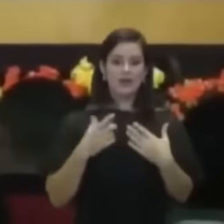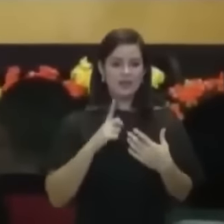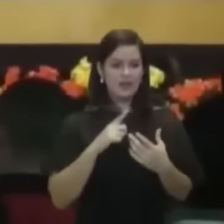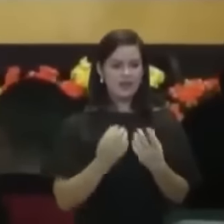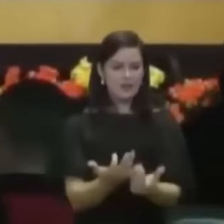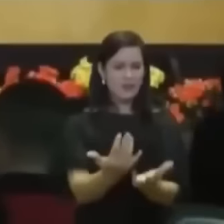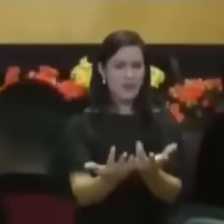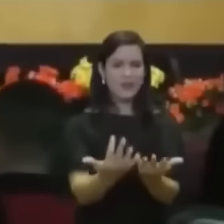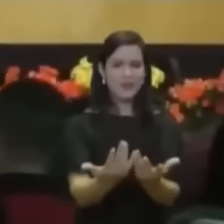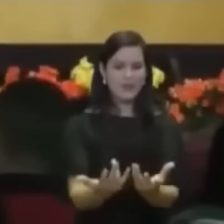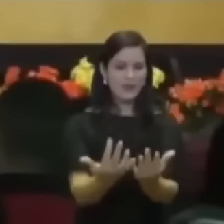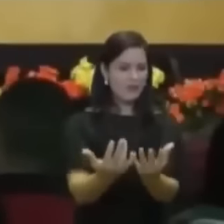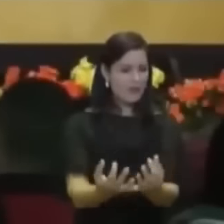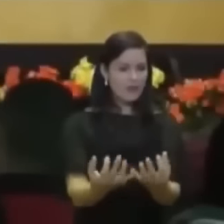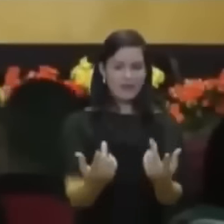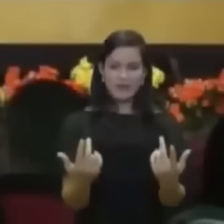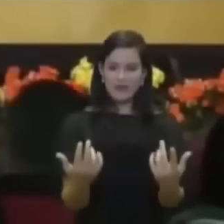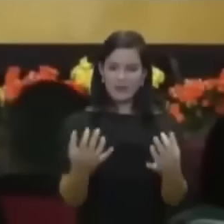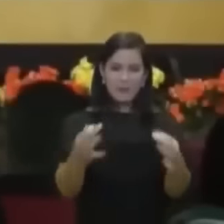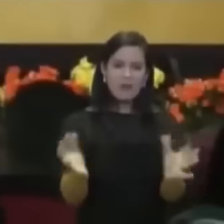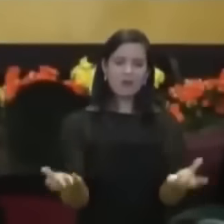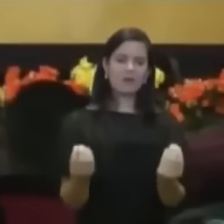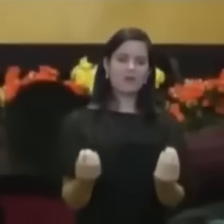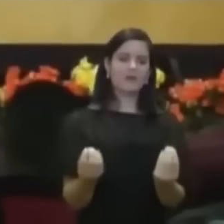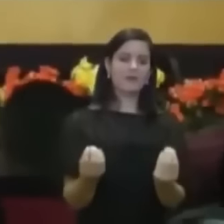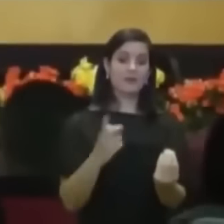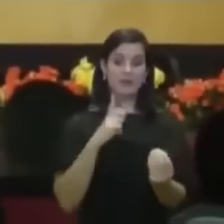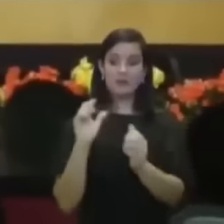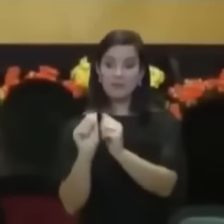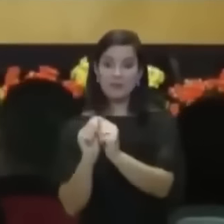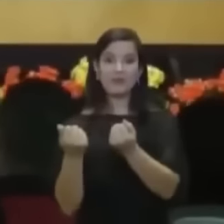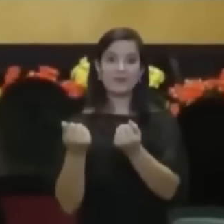braseiro, exatamente ali, com pão